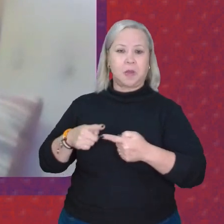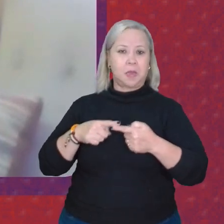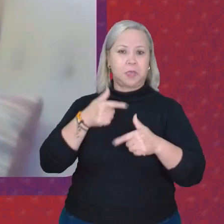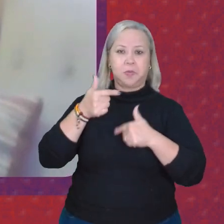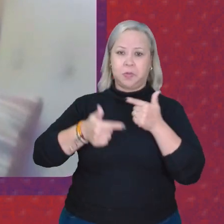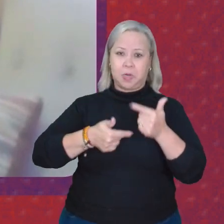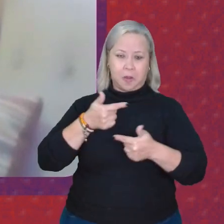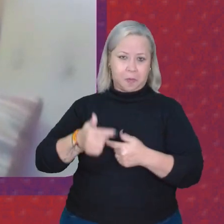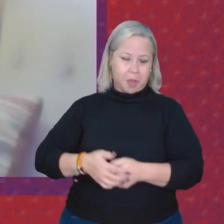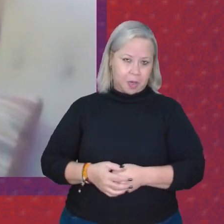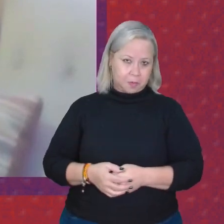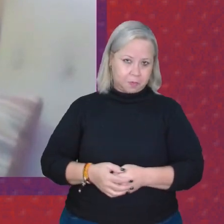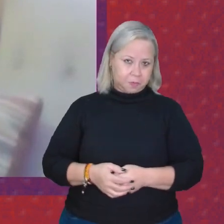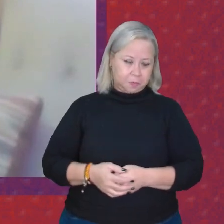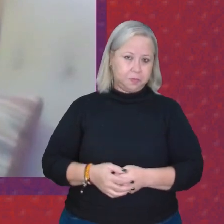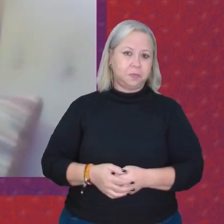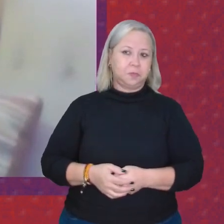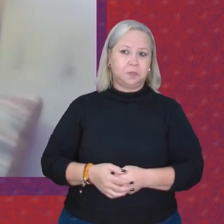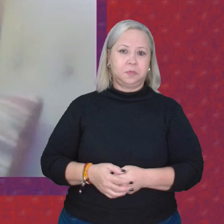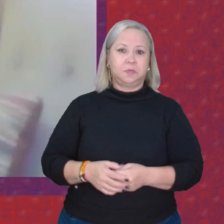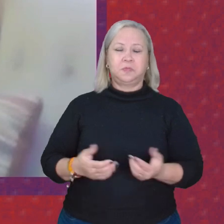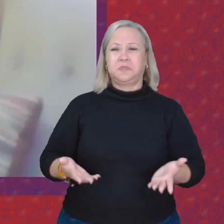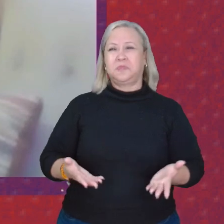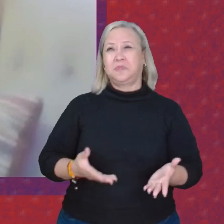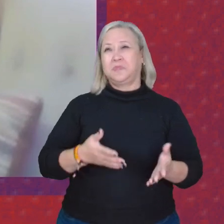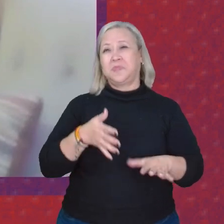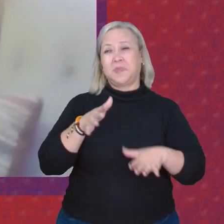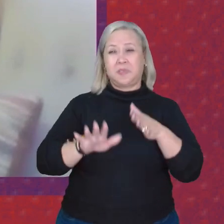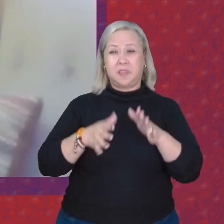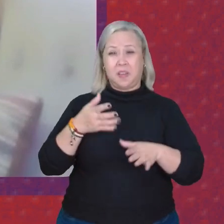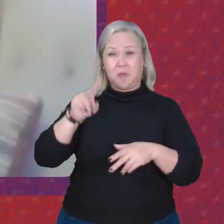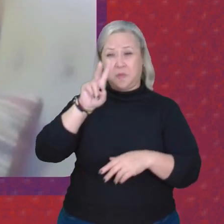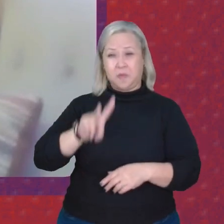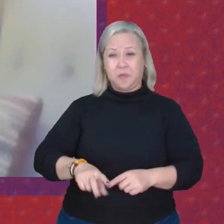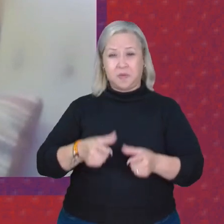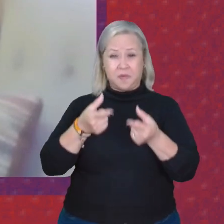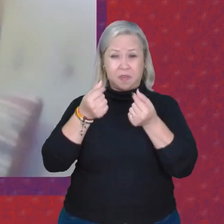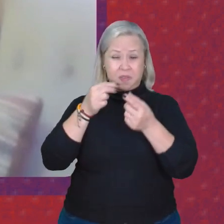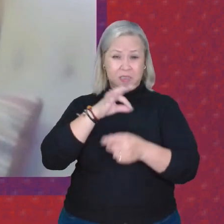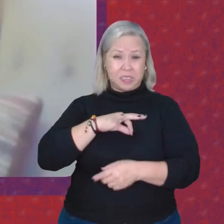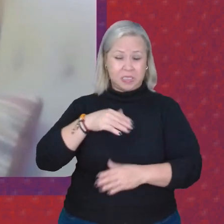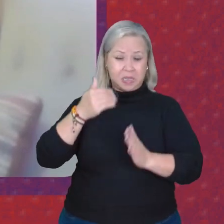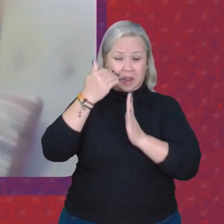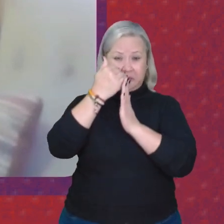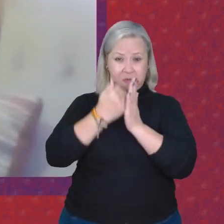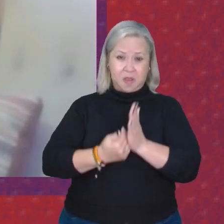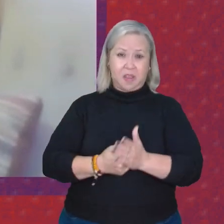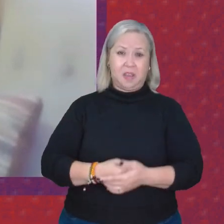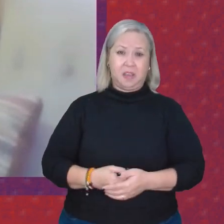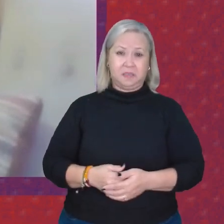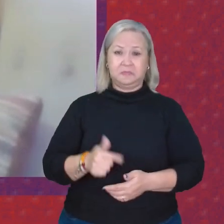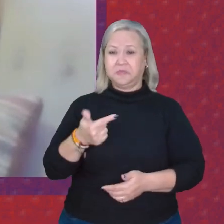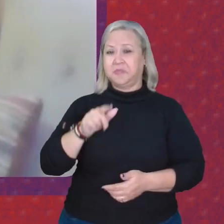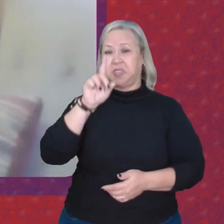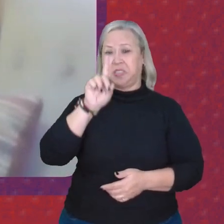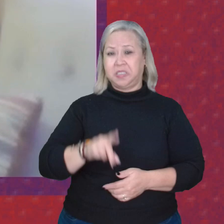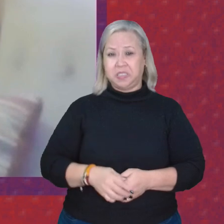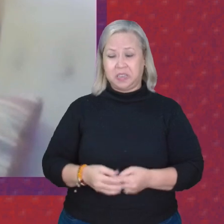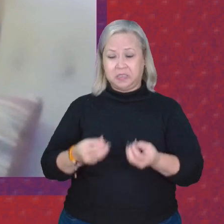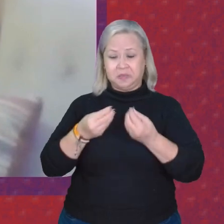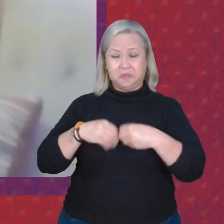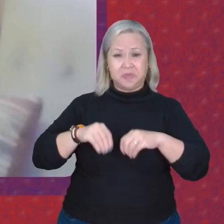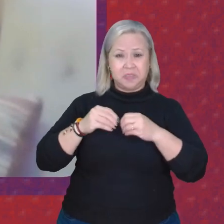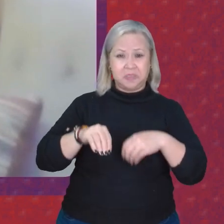trabalho, muitas vezes com baixa remuneração, sem direitos, precário, em